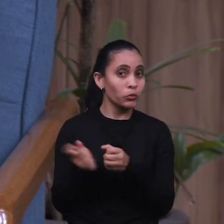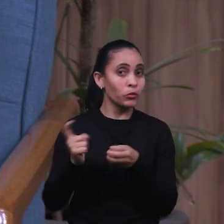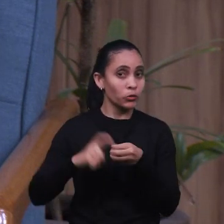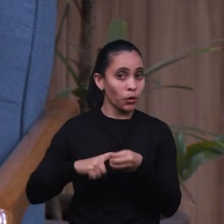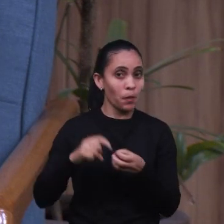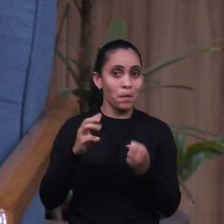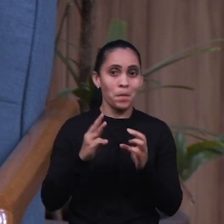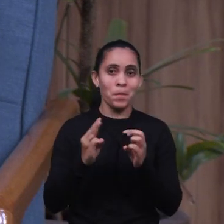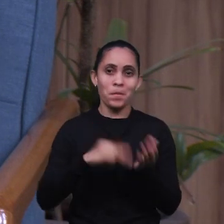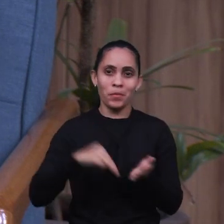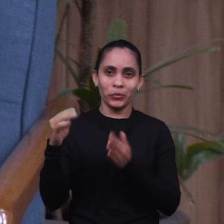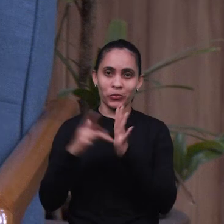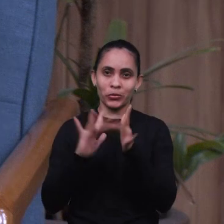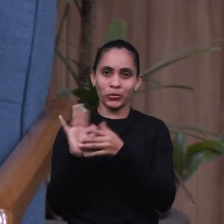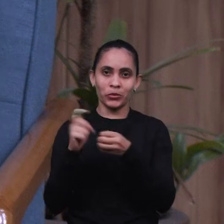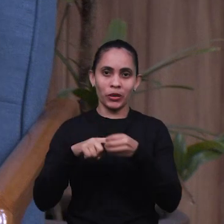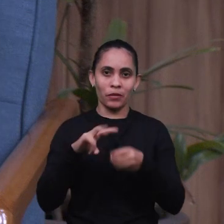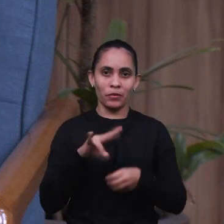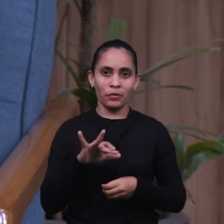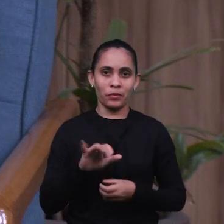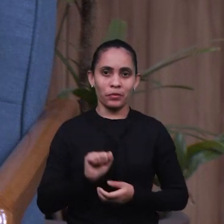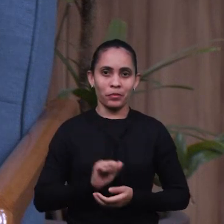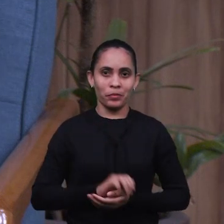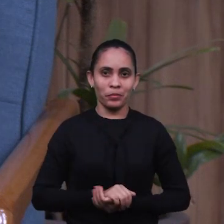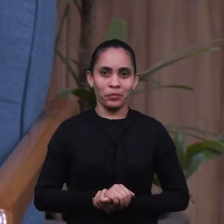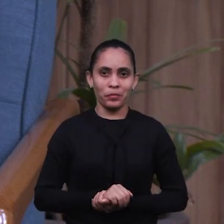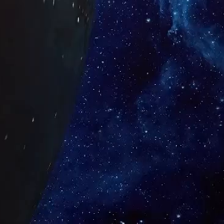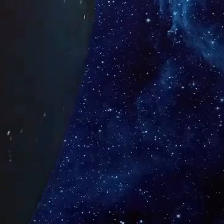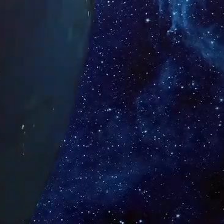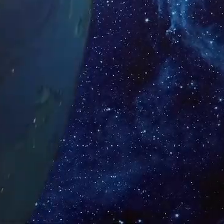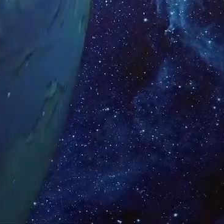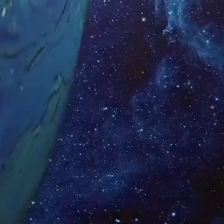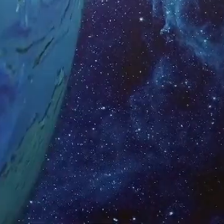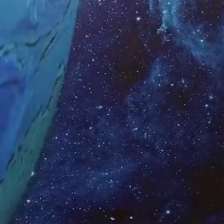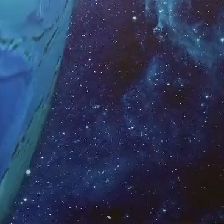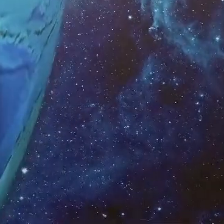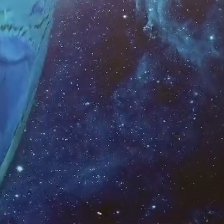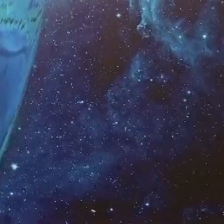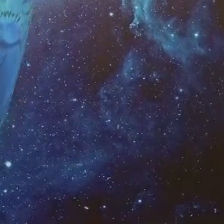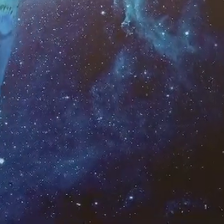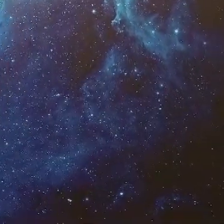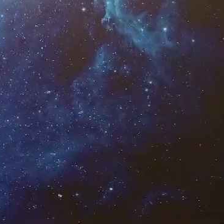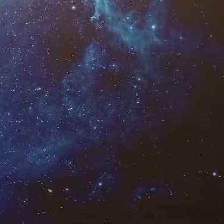uma vez. Maranata, o Senhor Jesus vem!